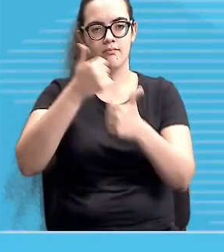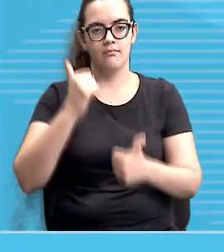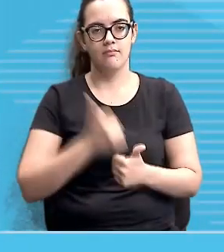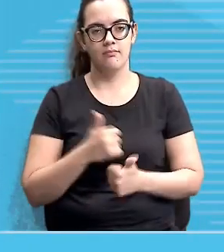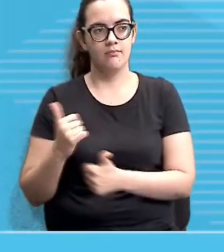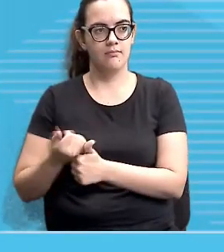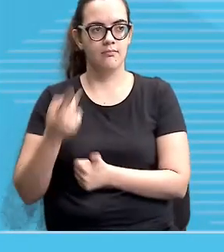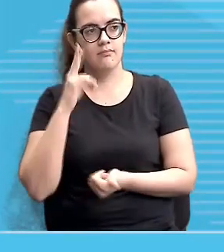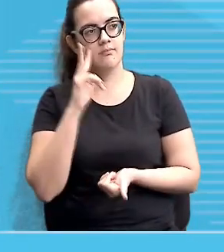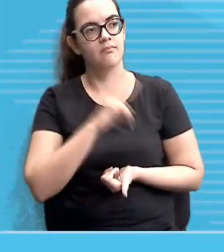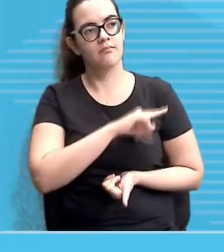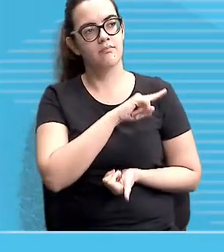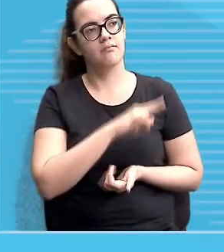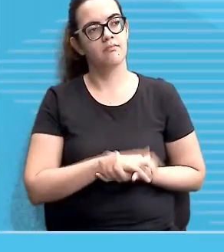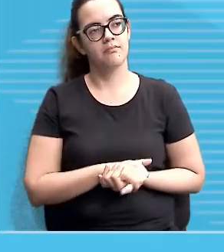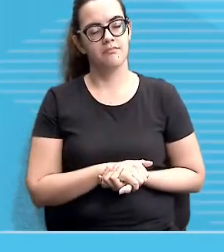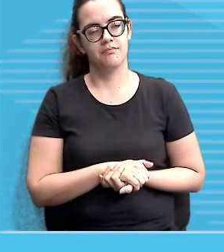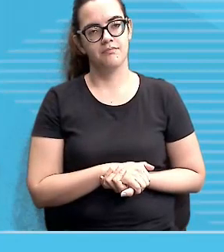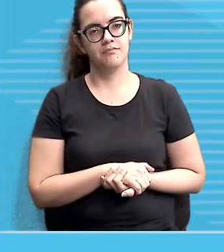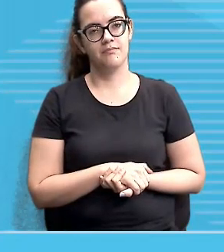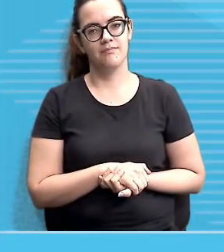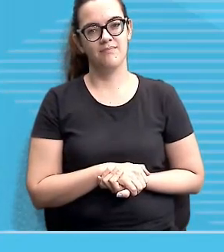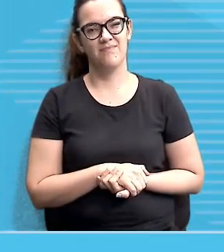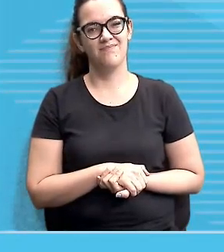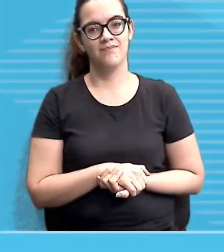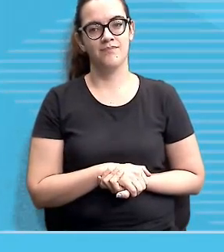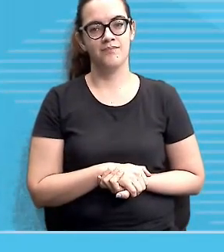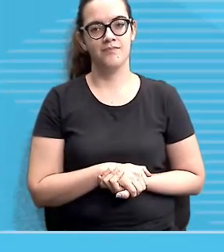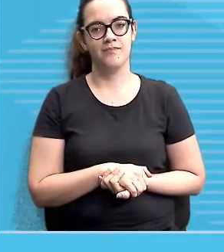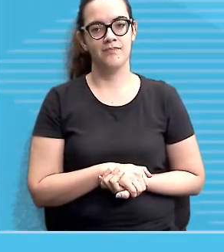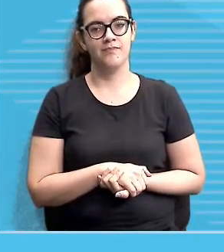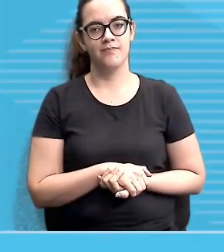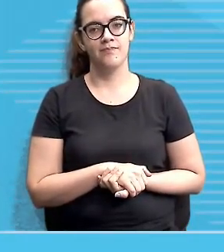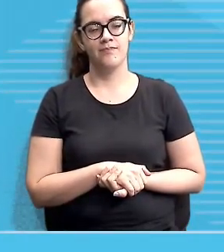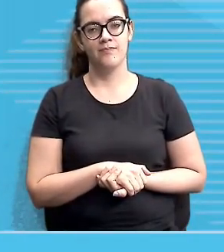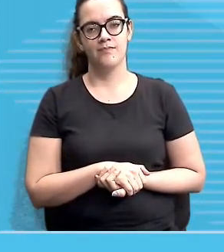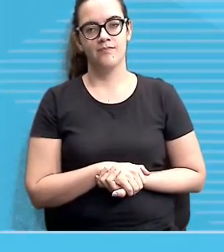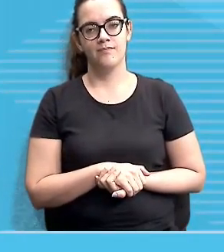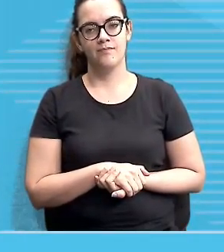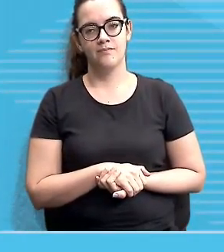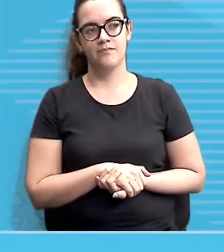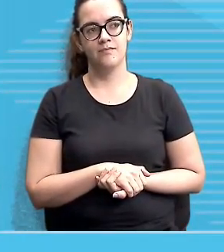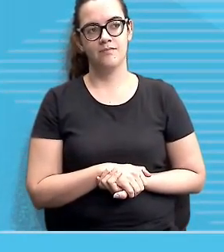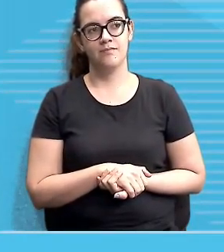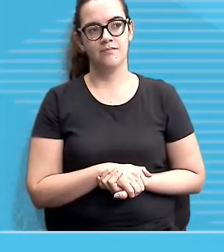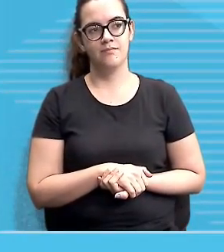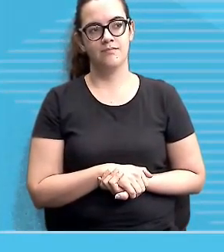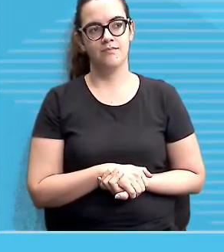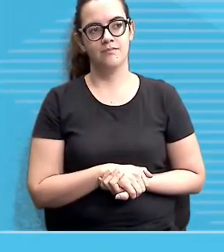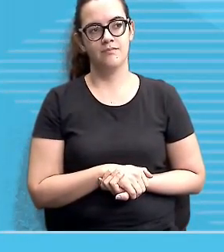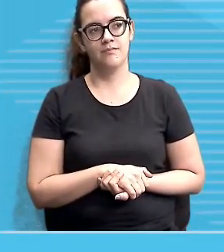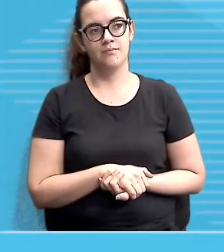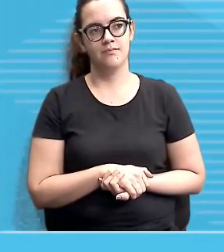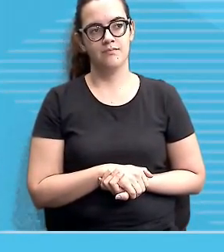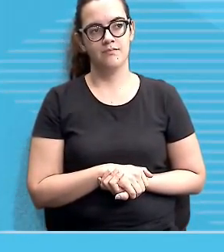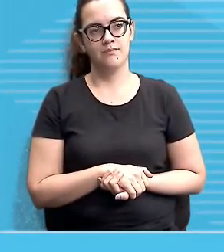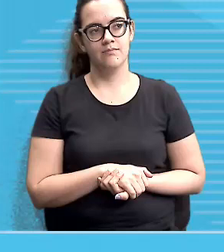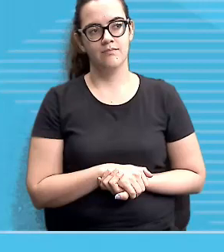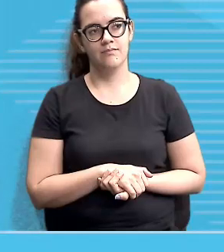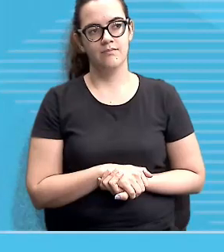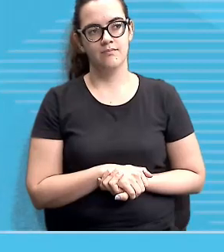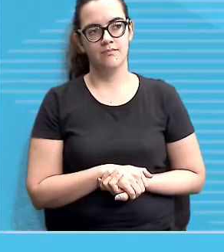veja só é a quantidade de calor e em